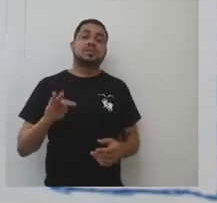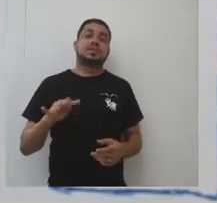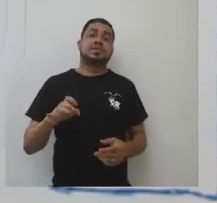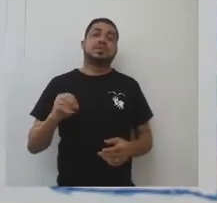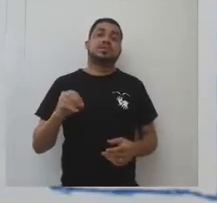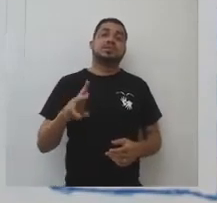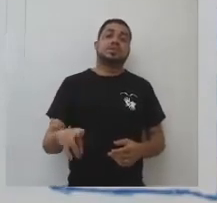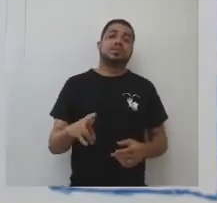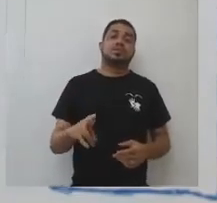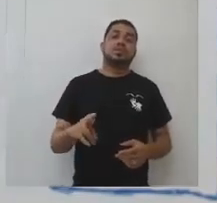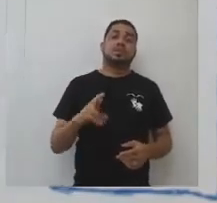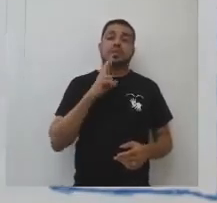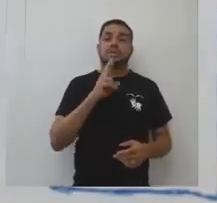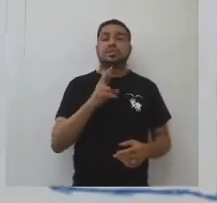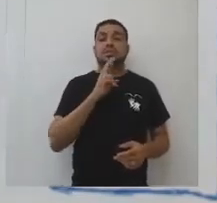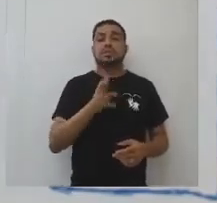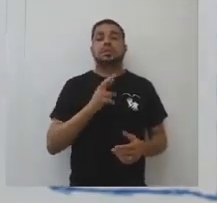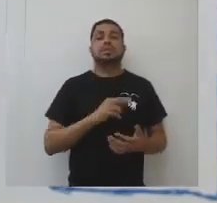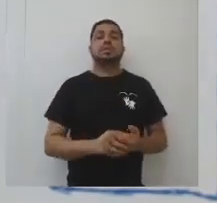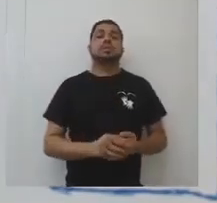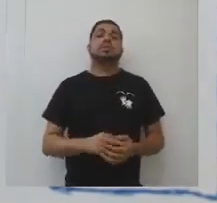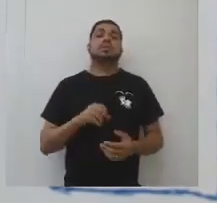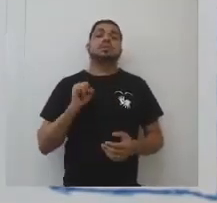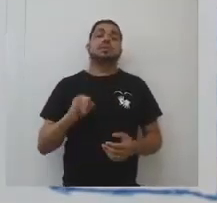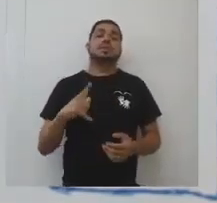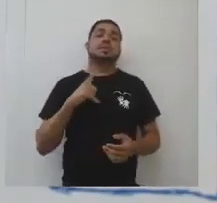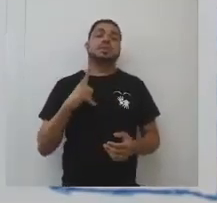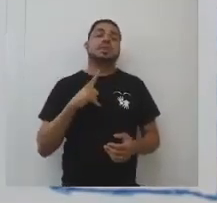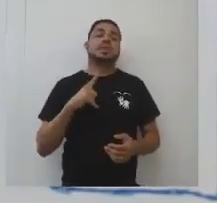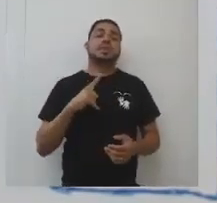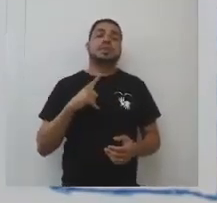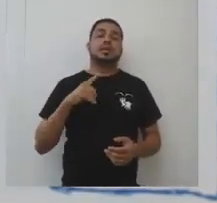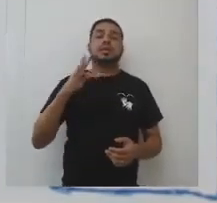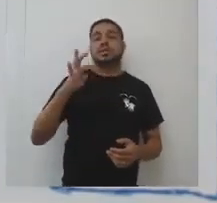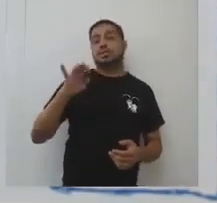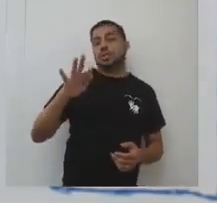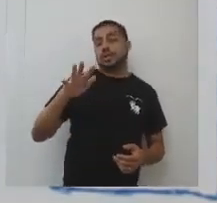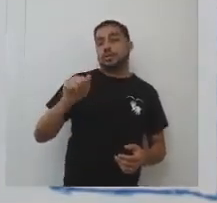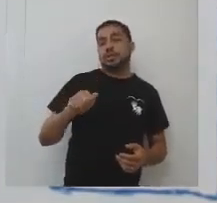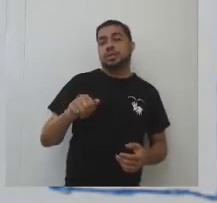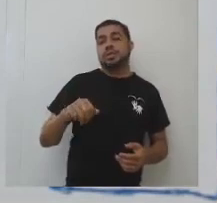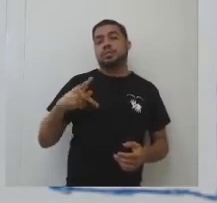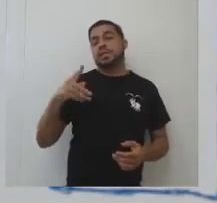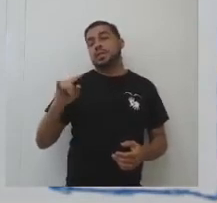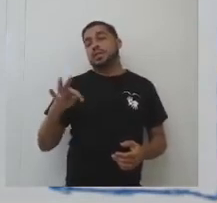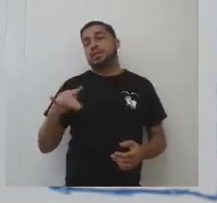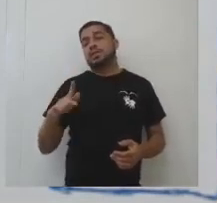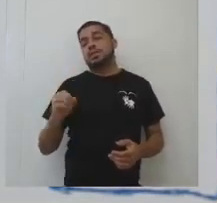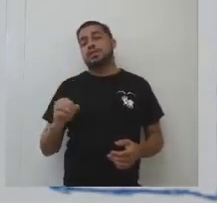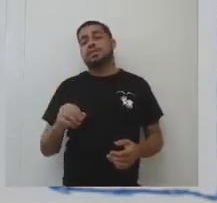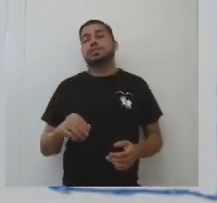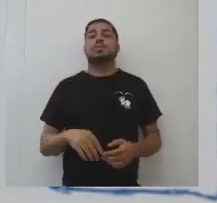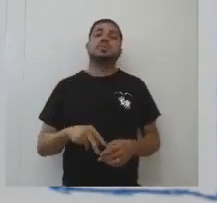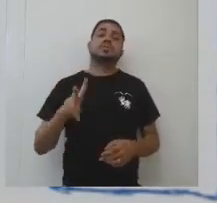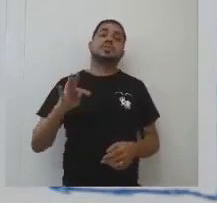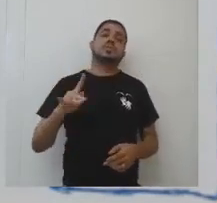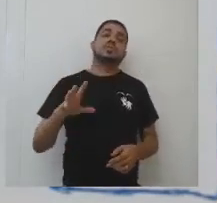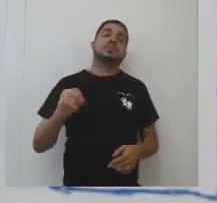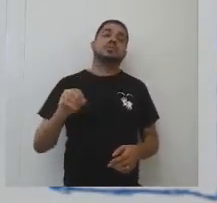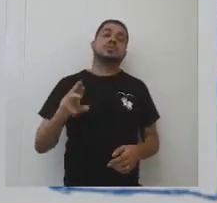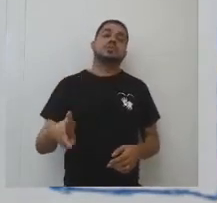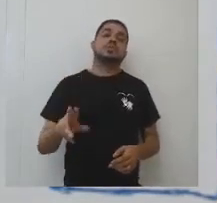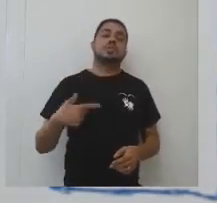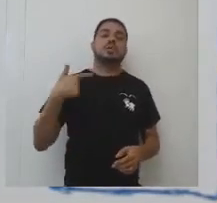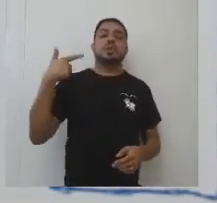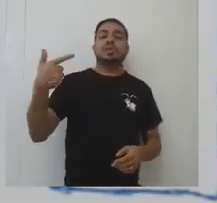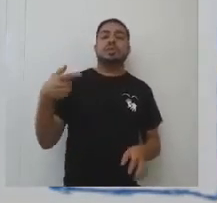vetor resultante que ele quer. Se aqui está no teorema de Pitágoras, tu faz, ó, o vetor ao quadrado